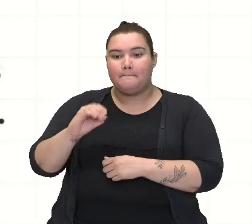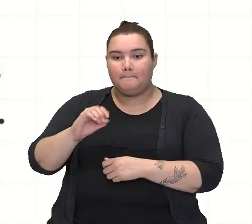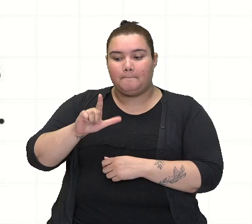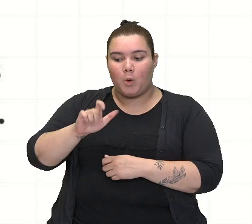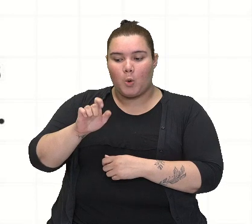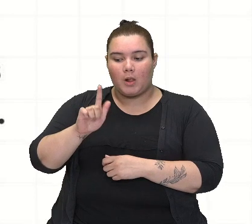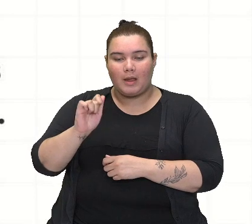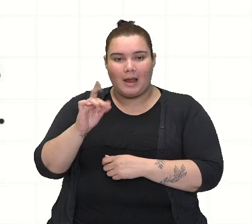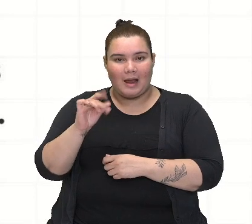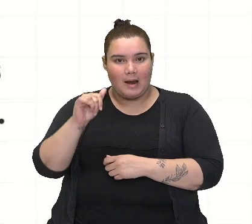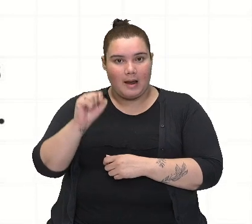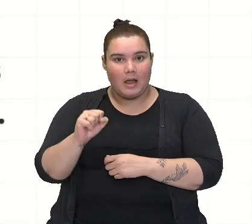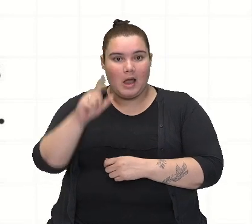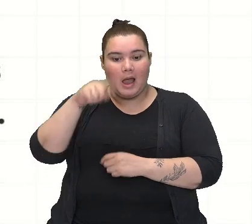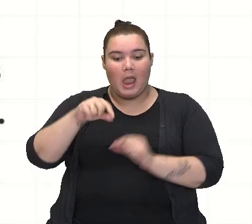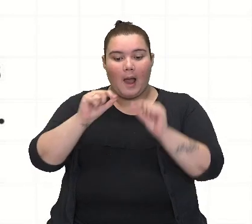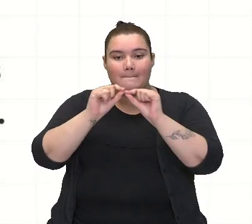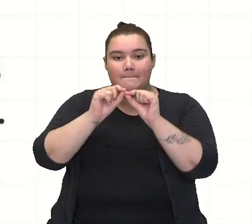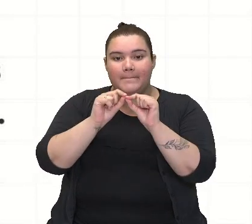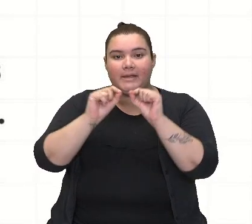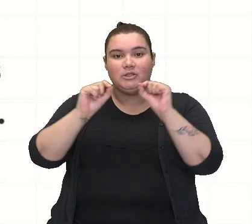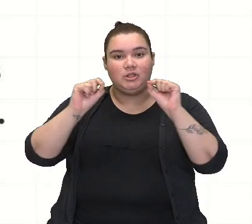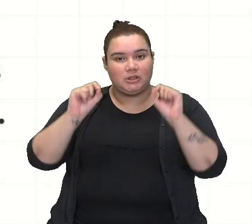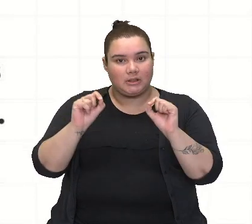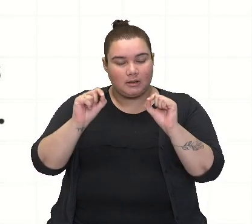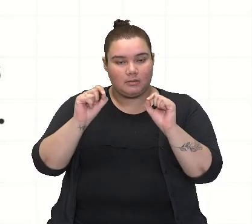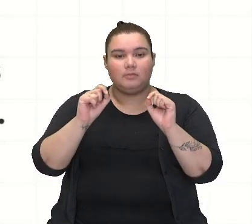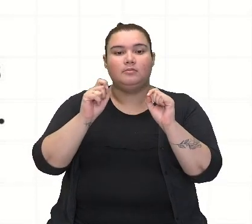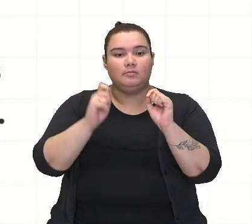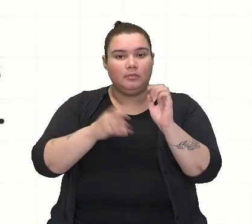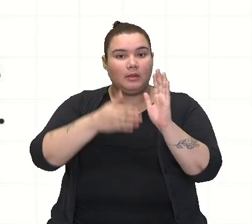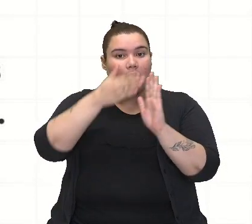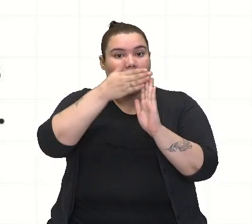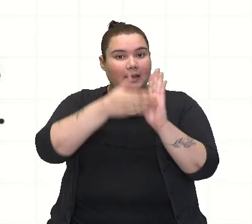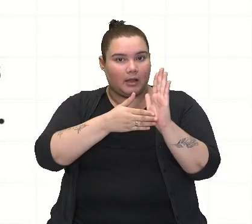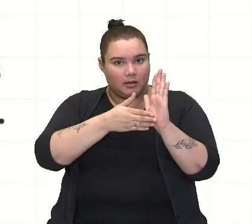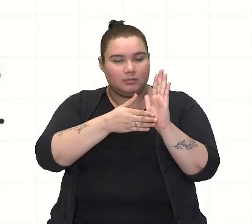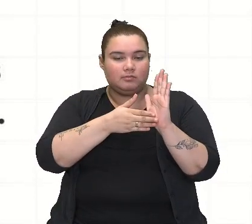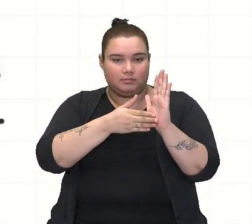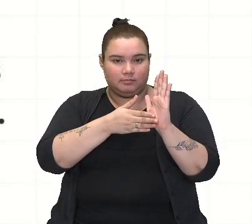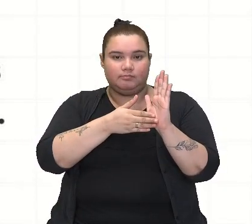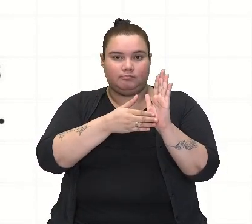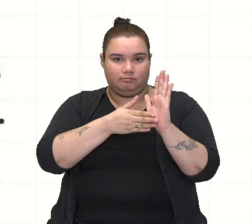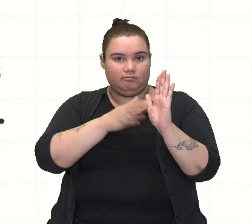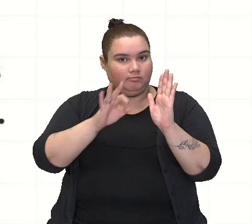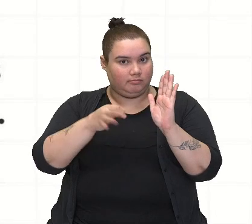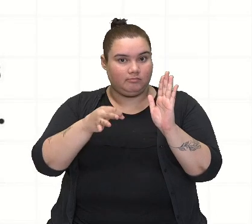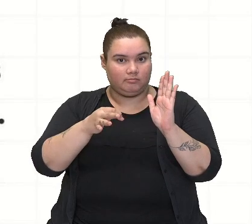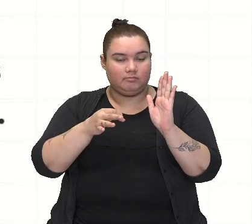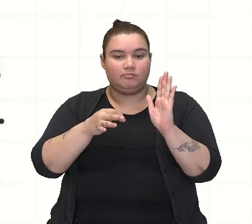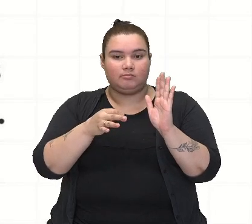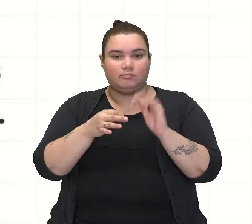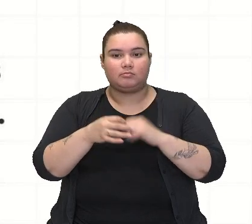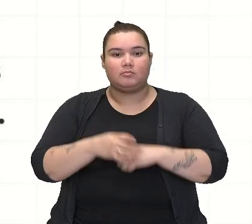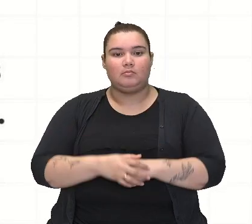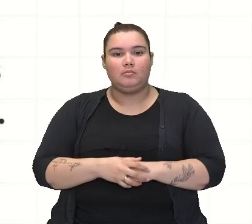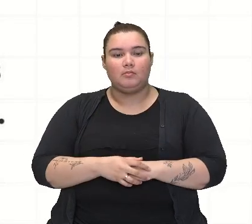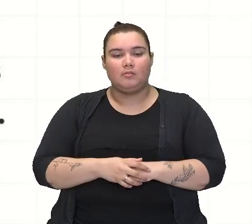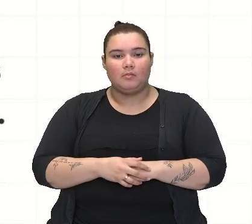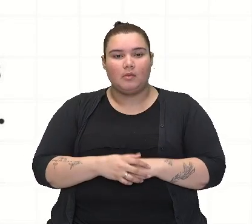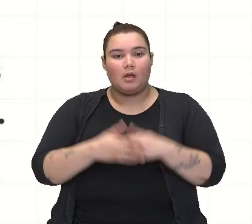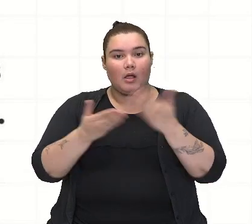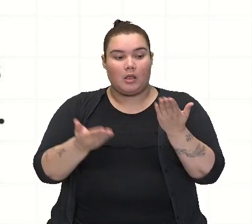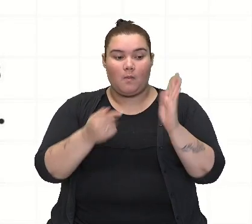está atrelada à questão tela. Então, olha, a tela, ela é